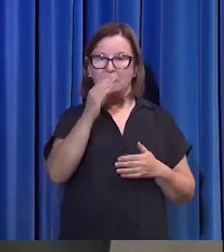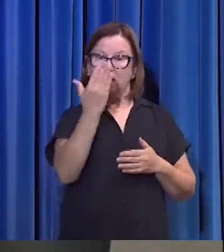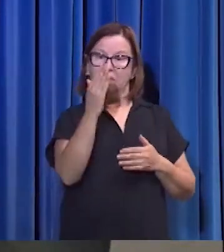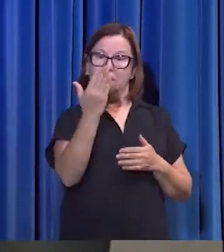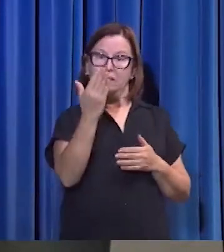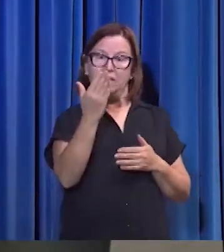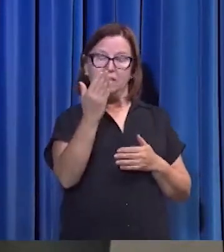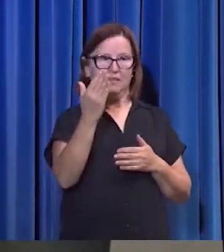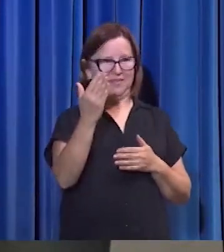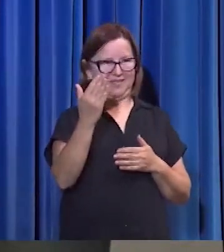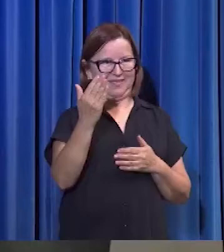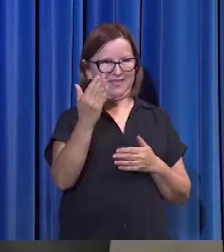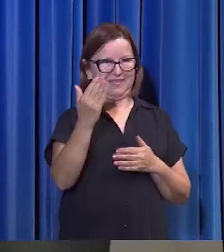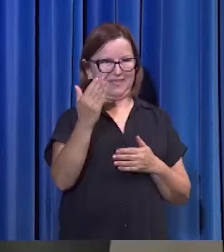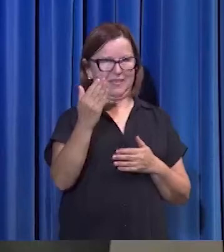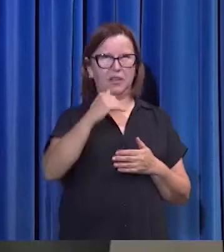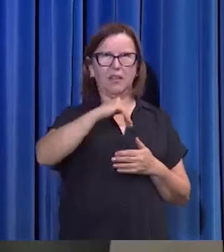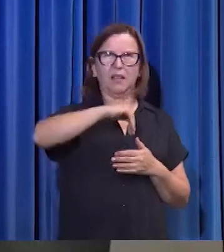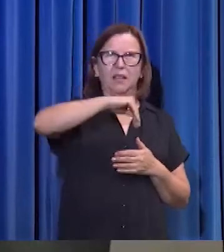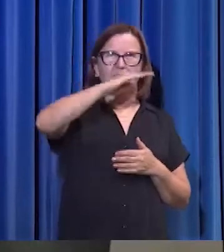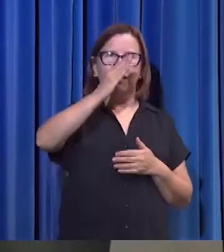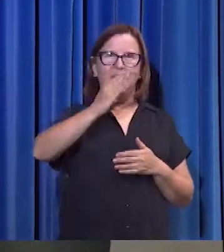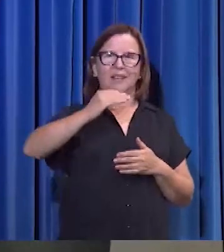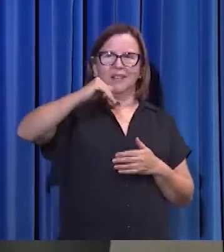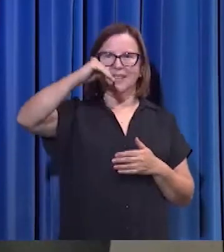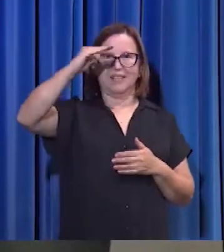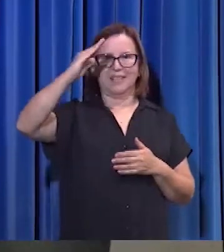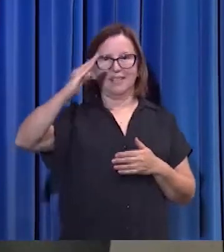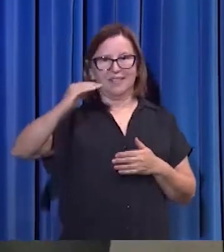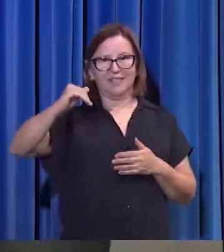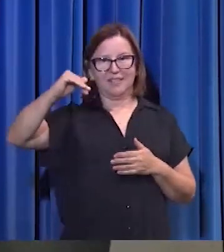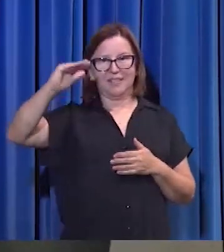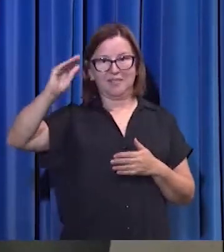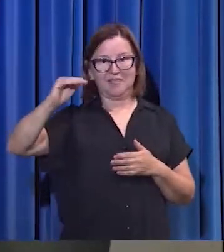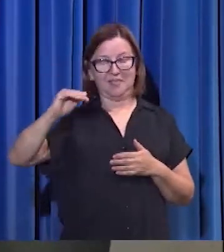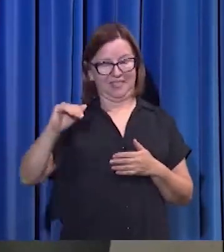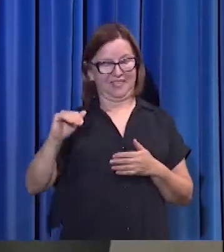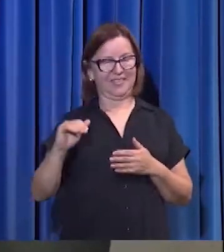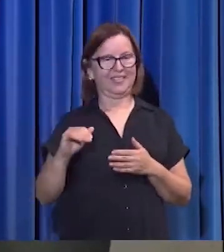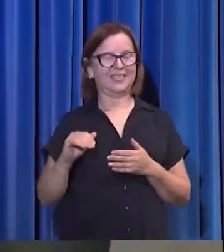altas e pacíficas montanhas à sua volta,